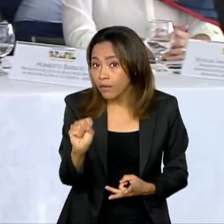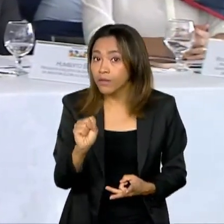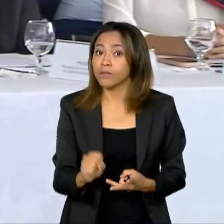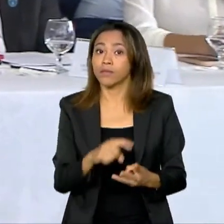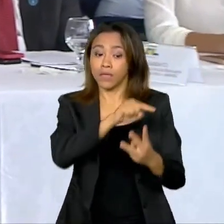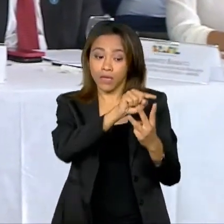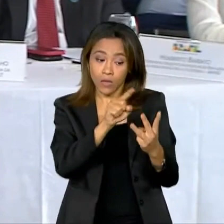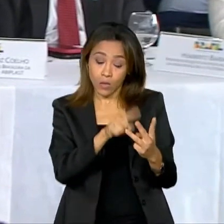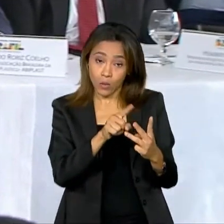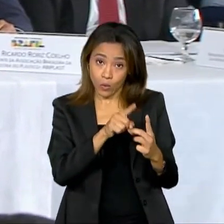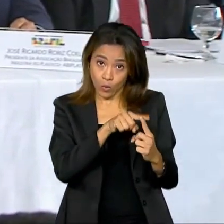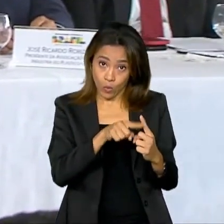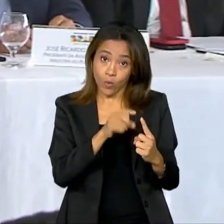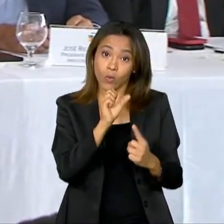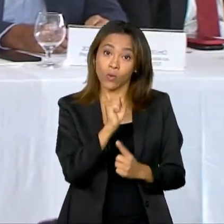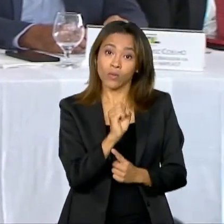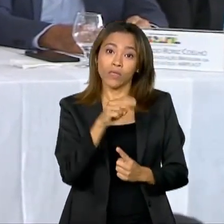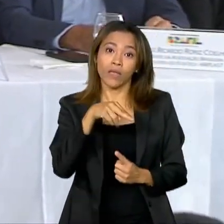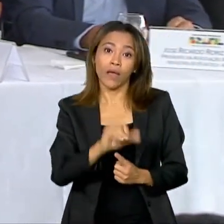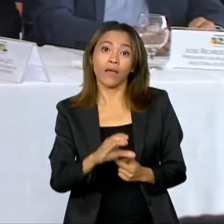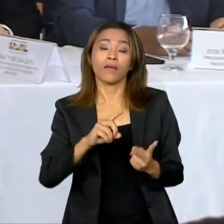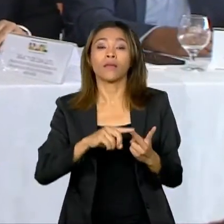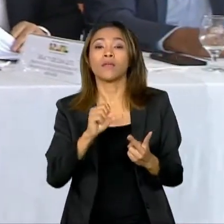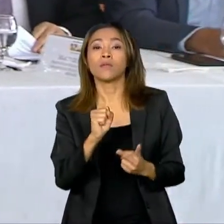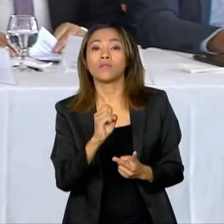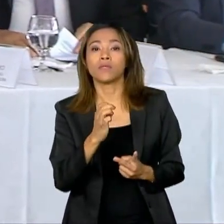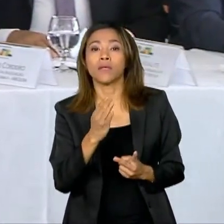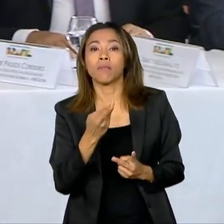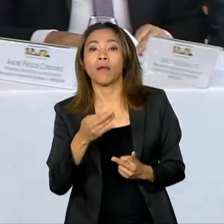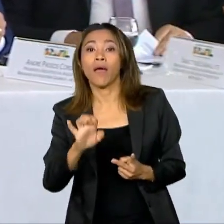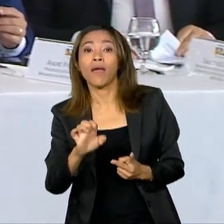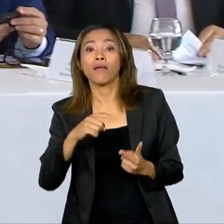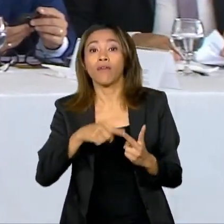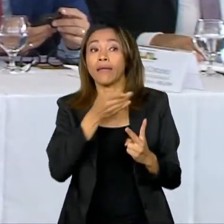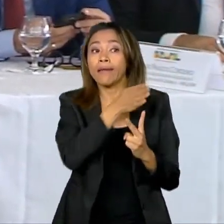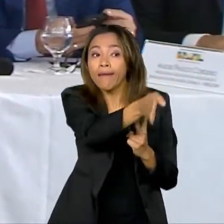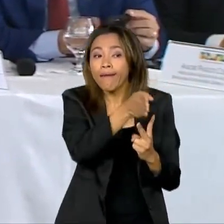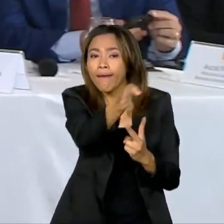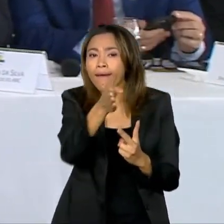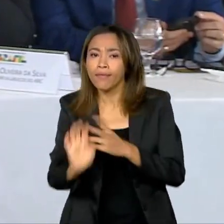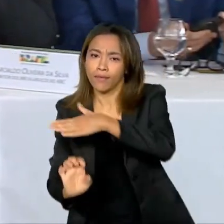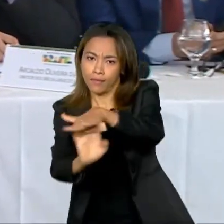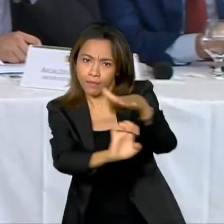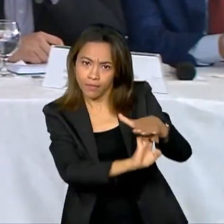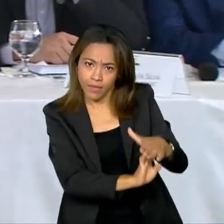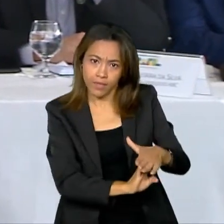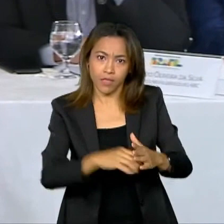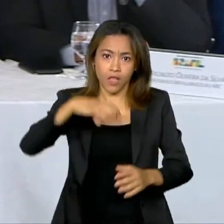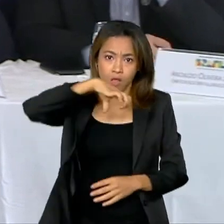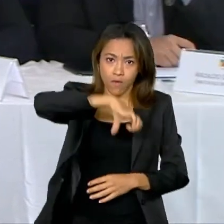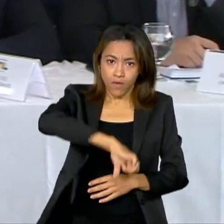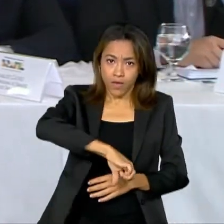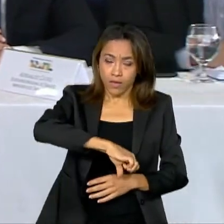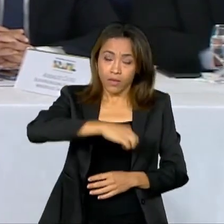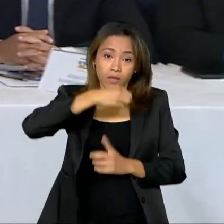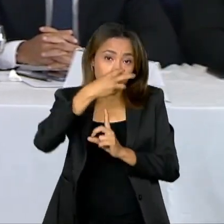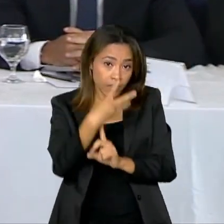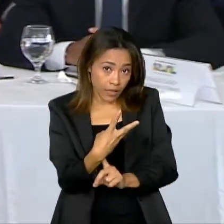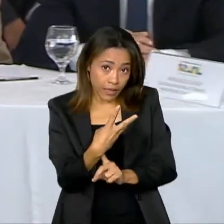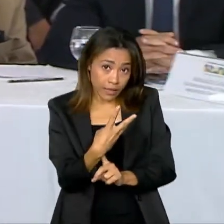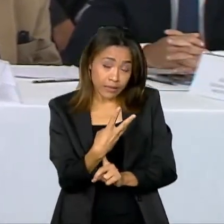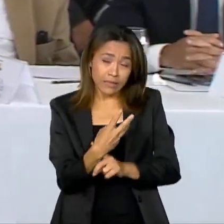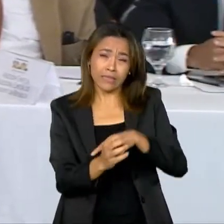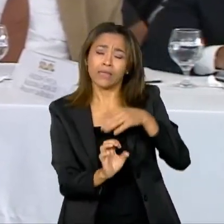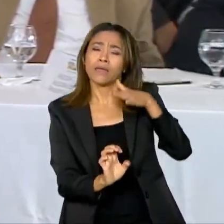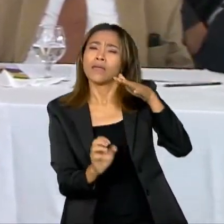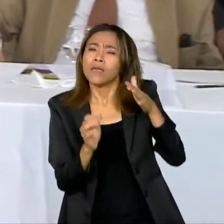Sebrae irão empresa por empresa. 93 micro, pequenas e